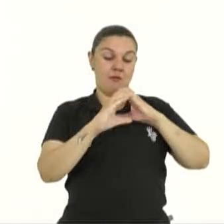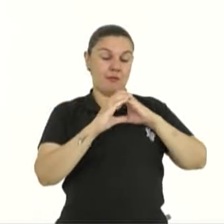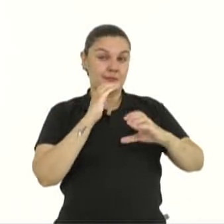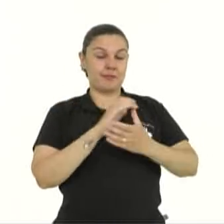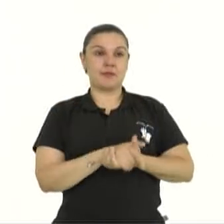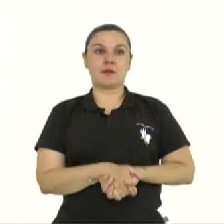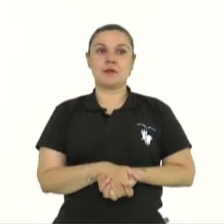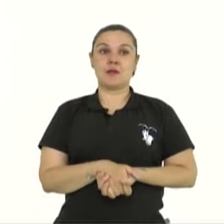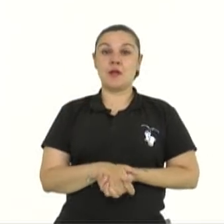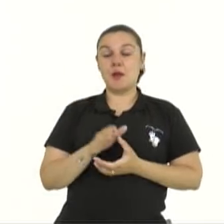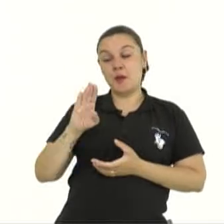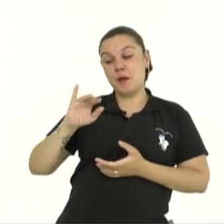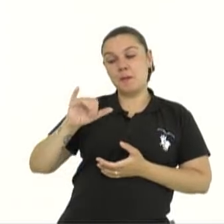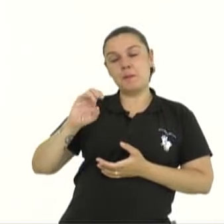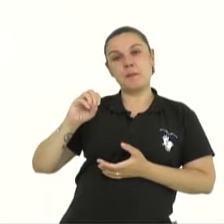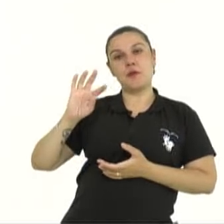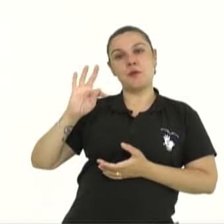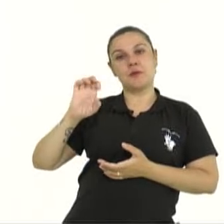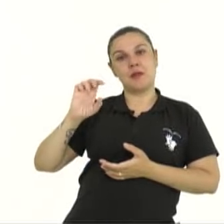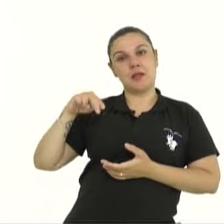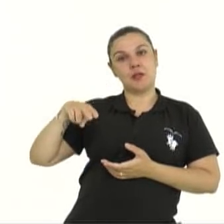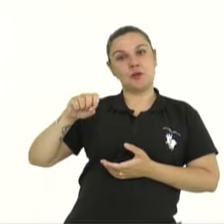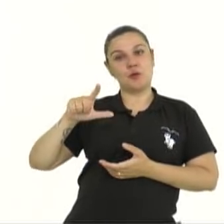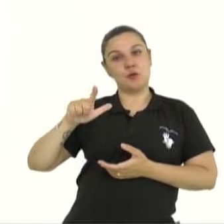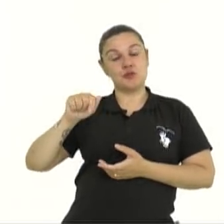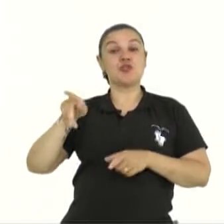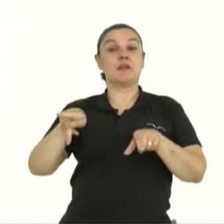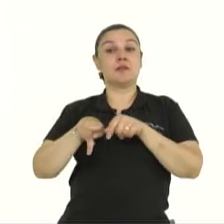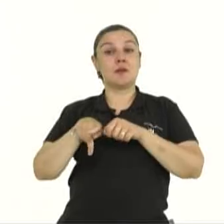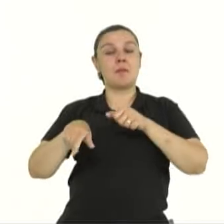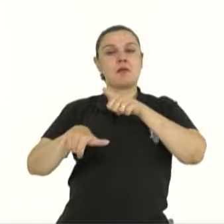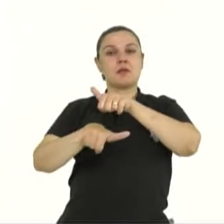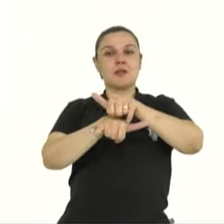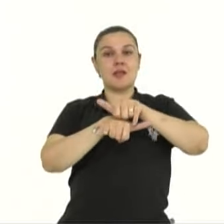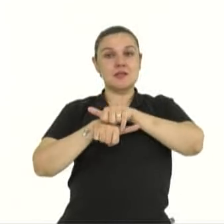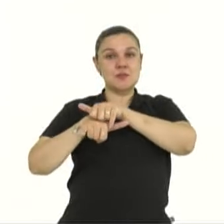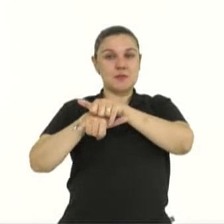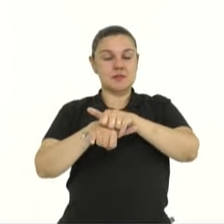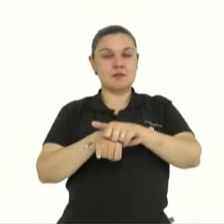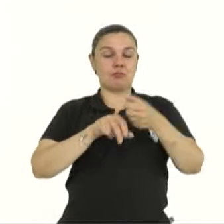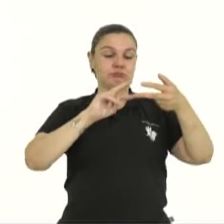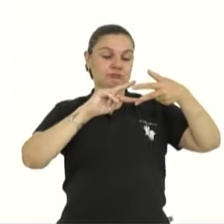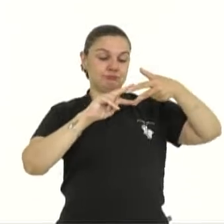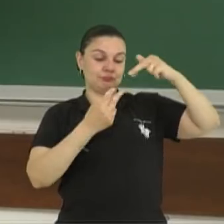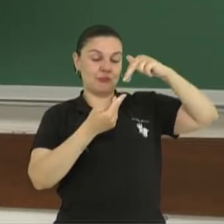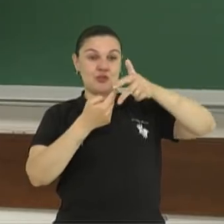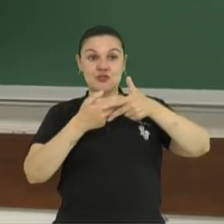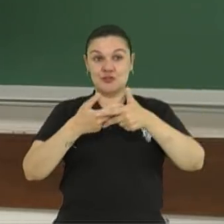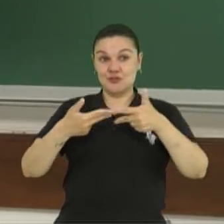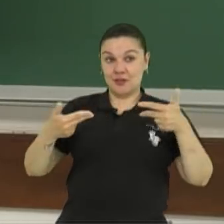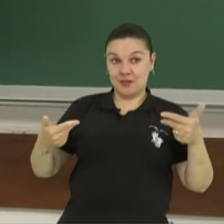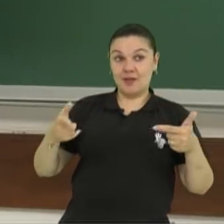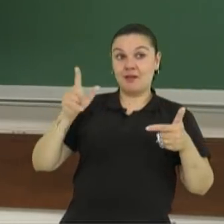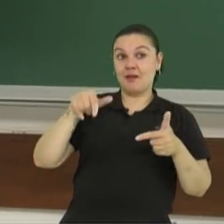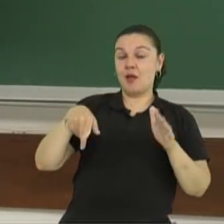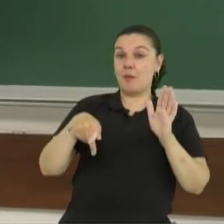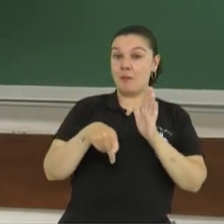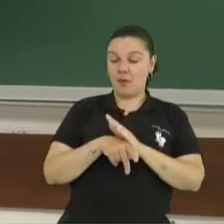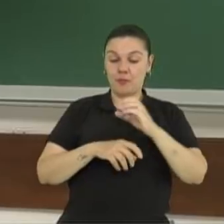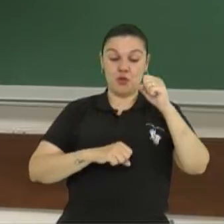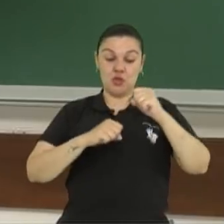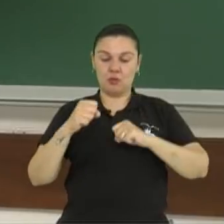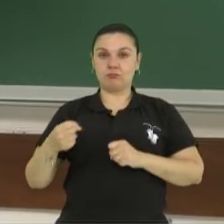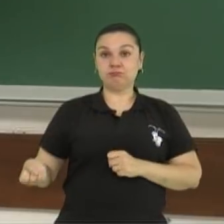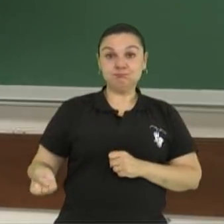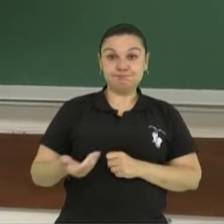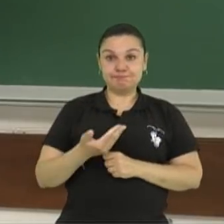telecomunicações, biotecnologia, engenharia espacial, genéticas, são exemplos de indústrias de